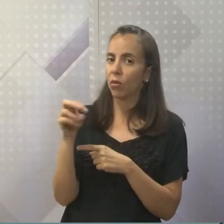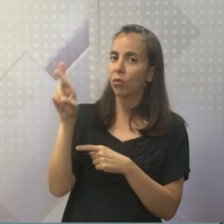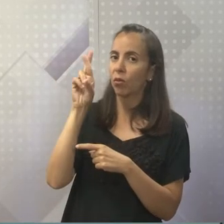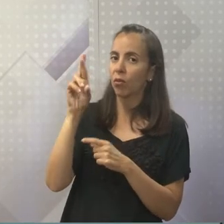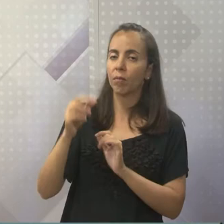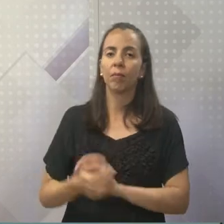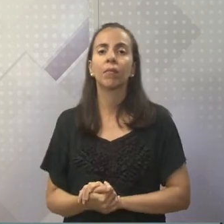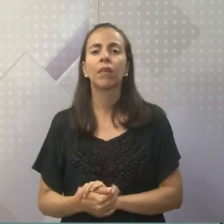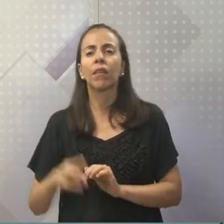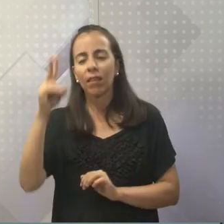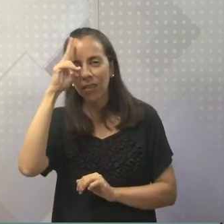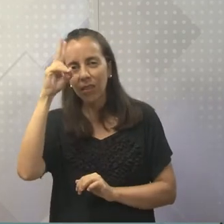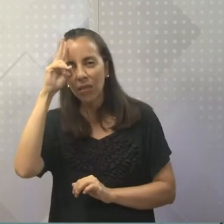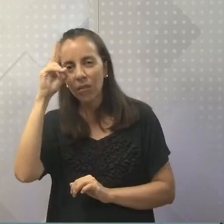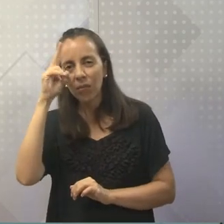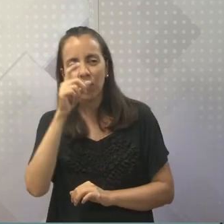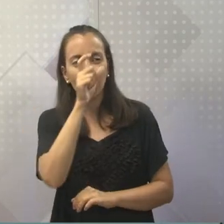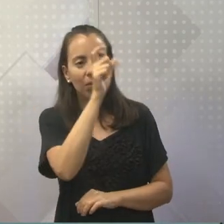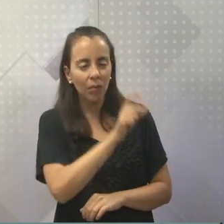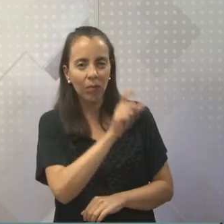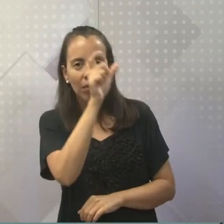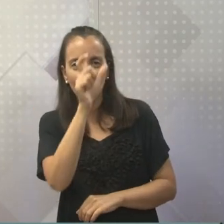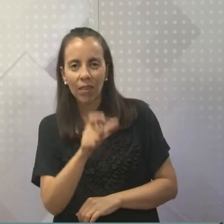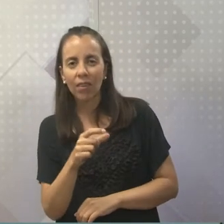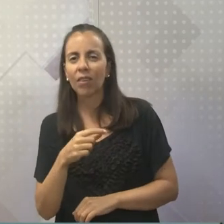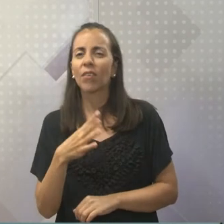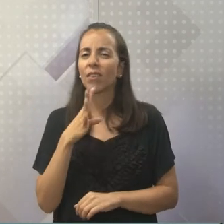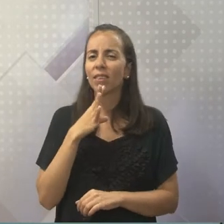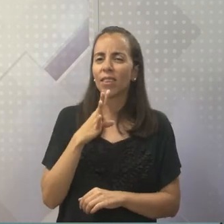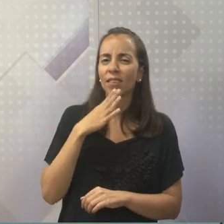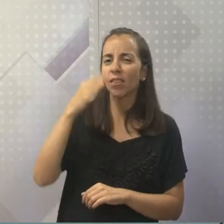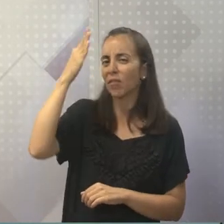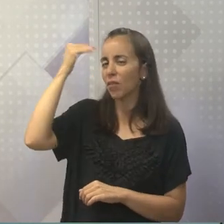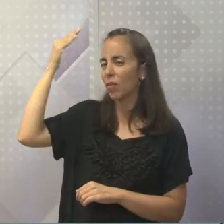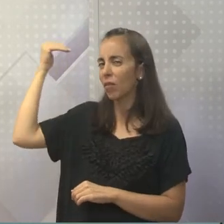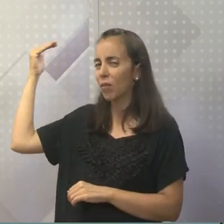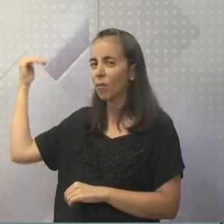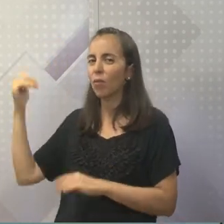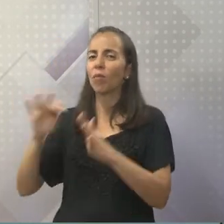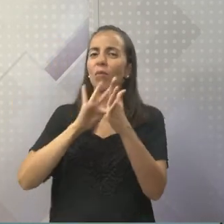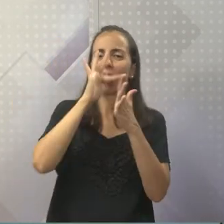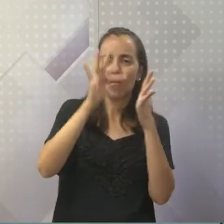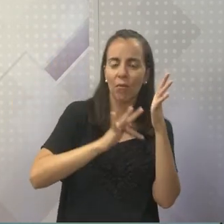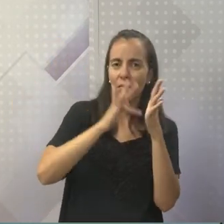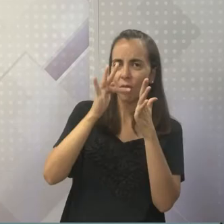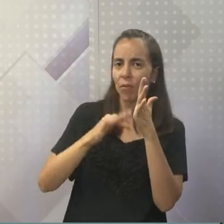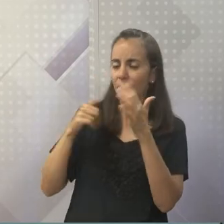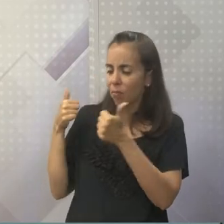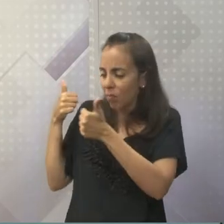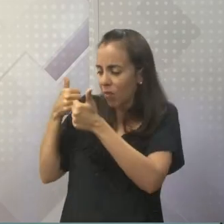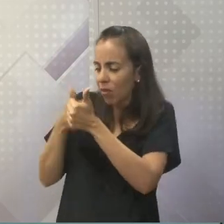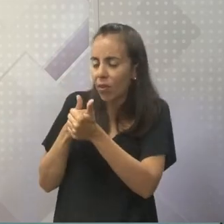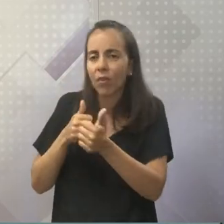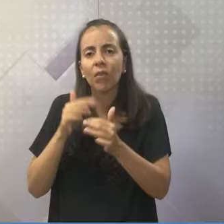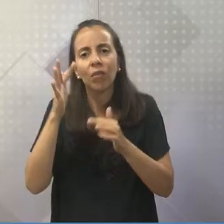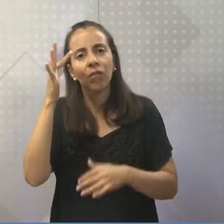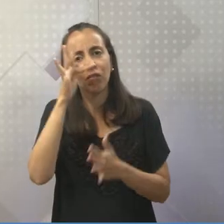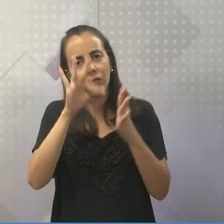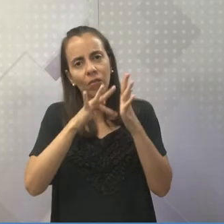já conhecem esses deuses Odin e Thor. É muito conhecido em desenho animado, filme, bem recente teve filme.